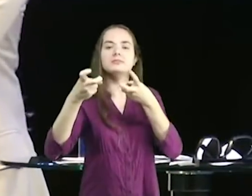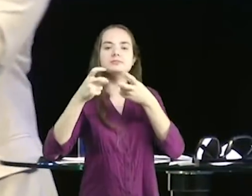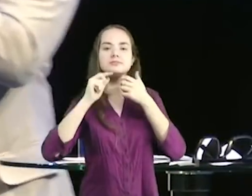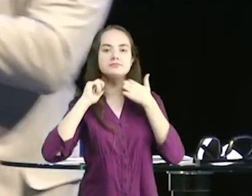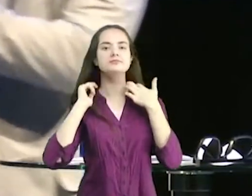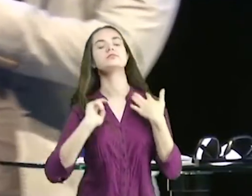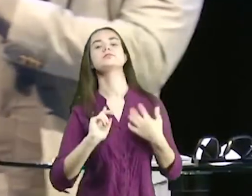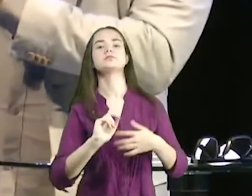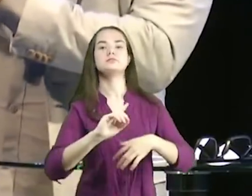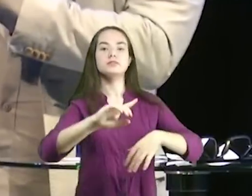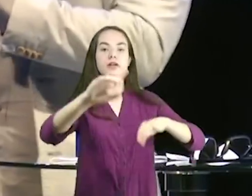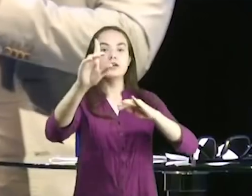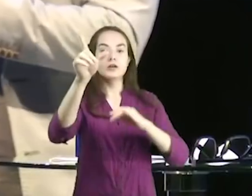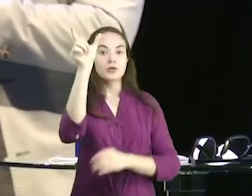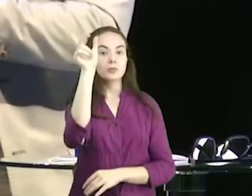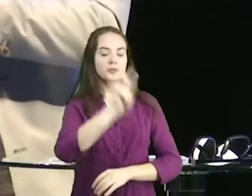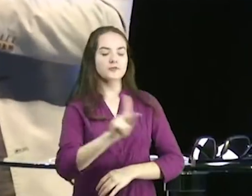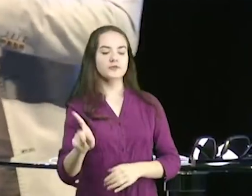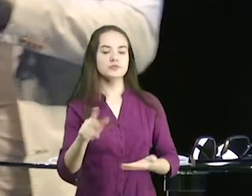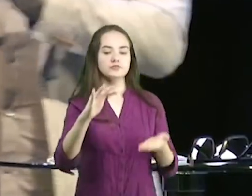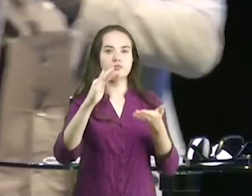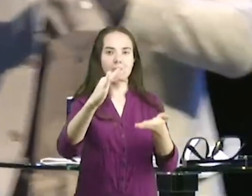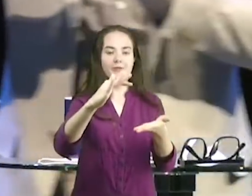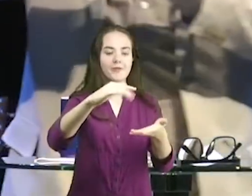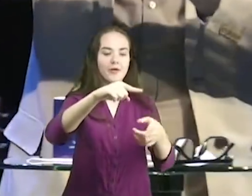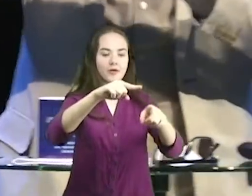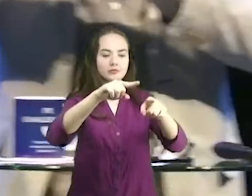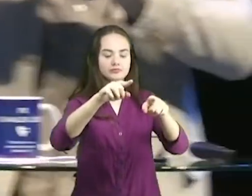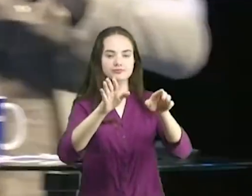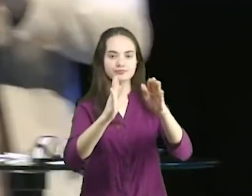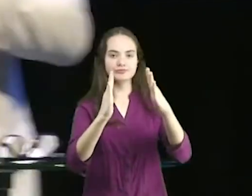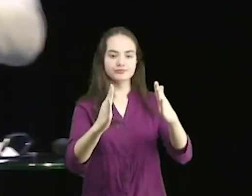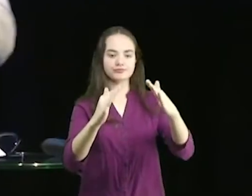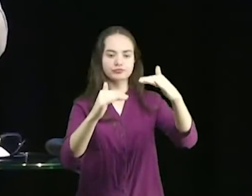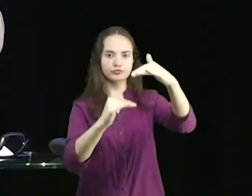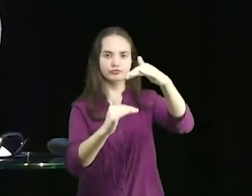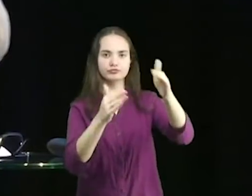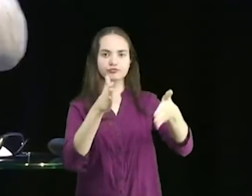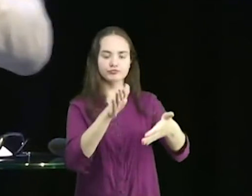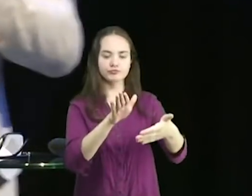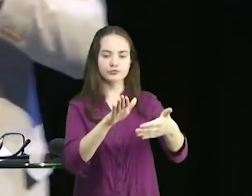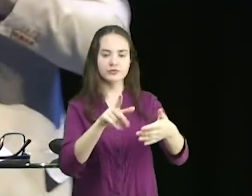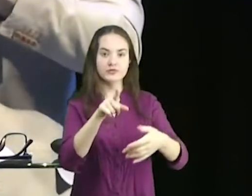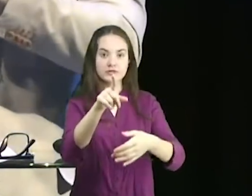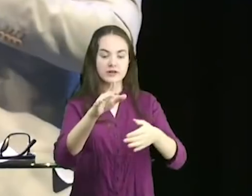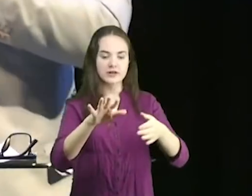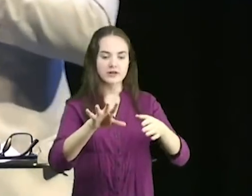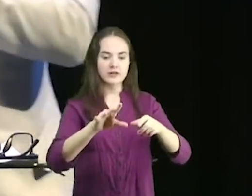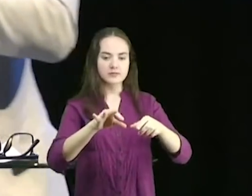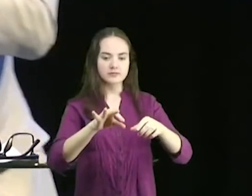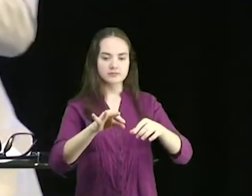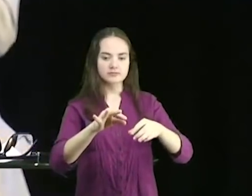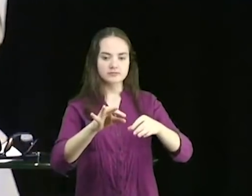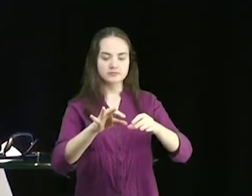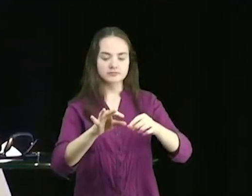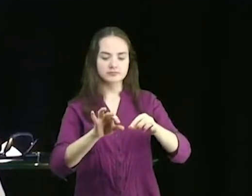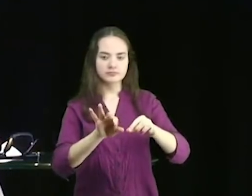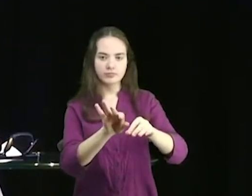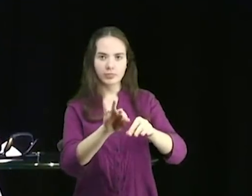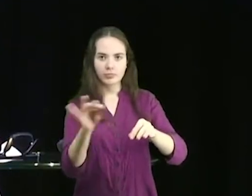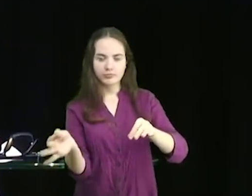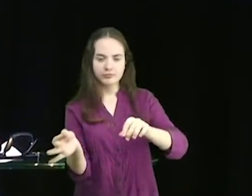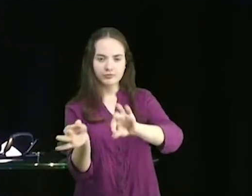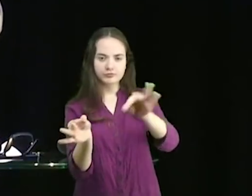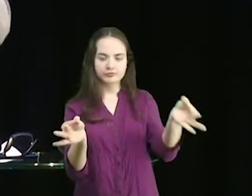professor botava um cubo, e aí você desdobrava o cubo em planos, era o plano pi, plano pi